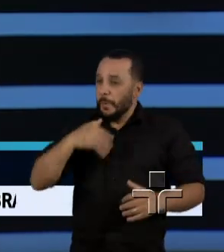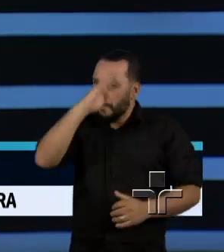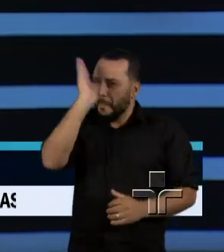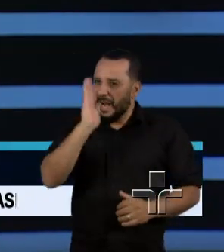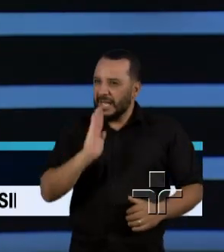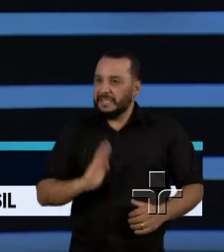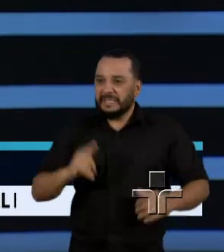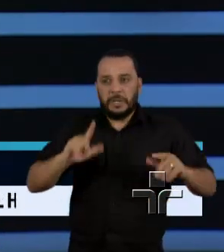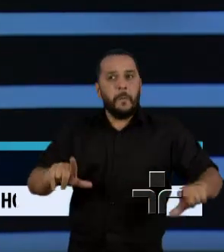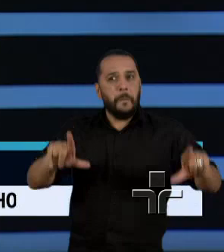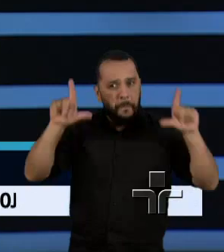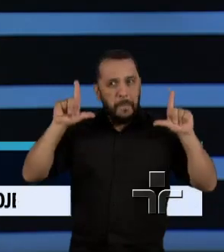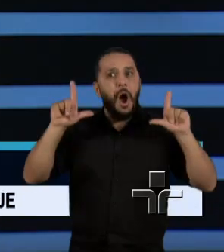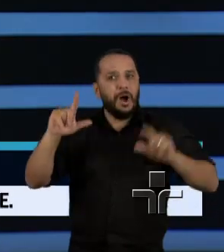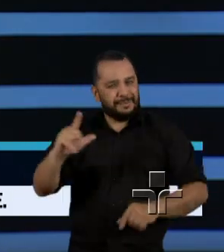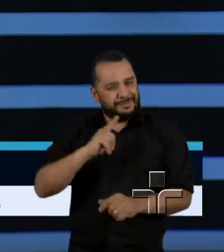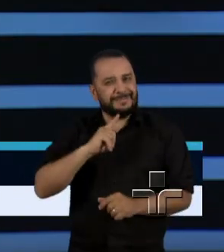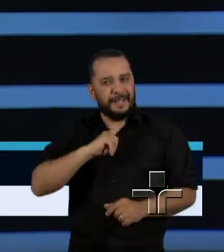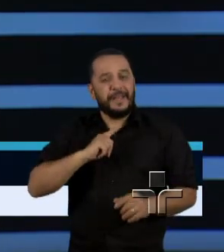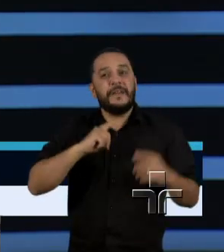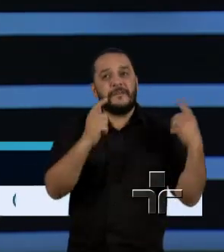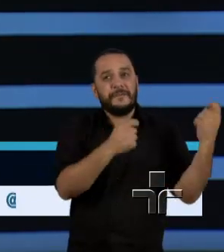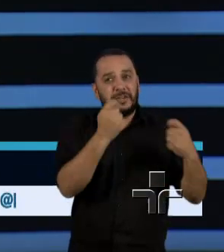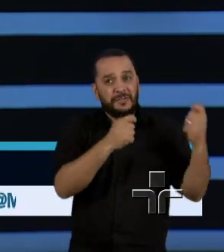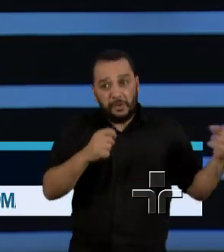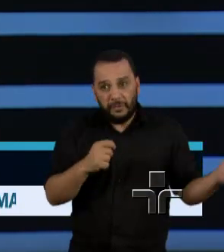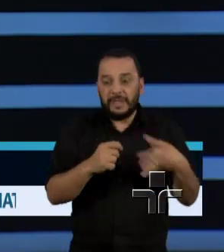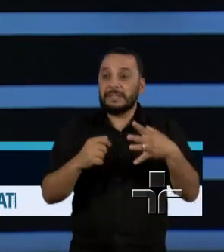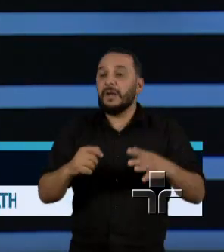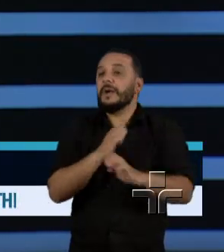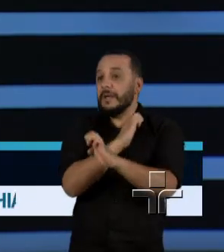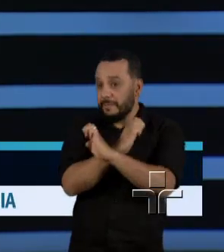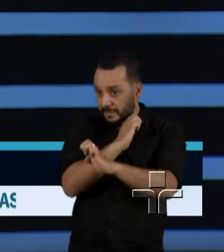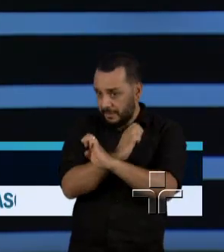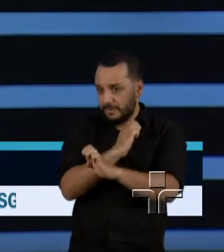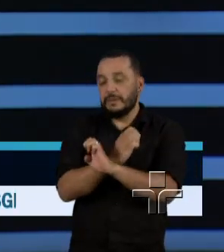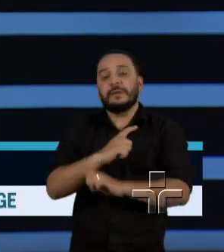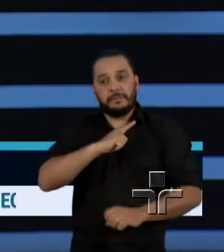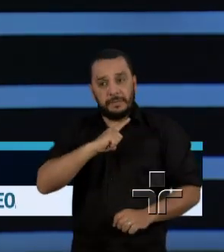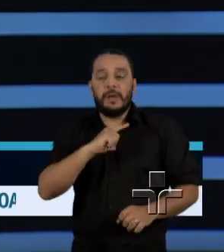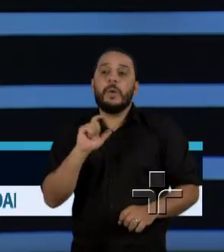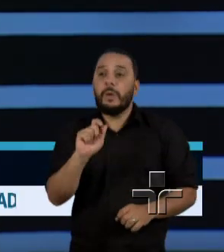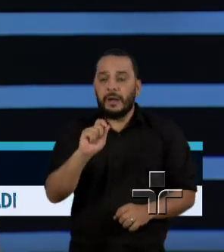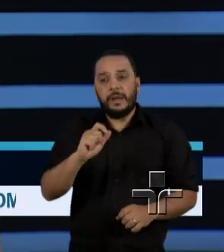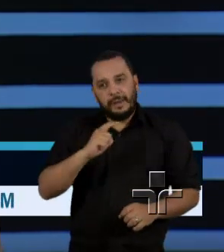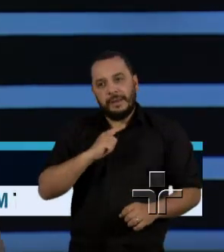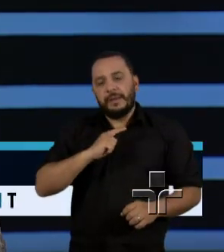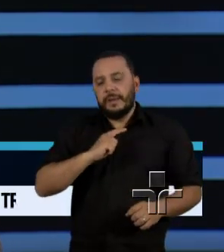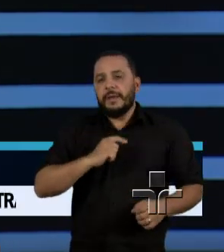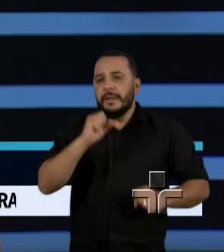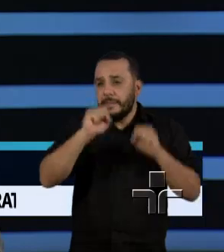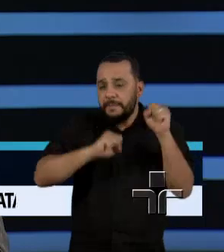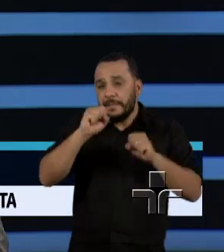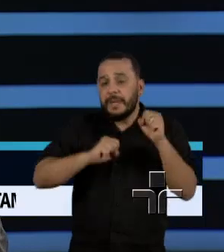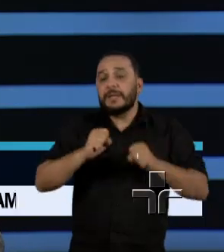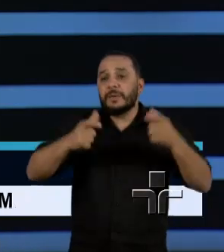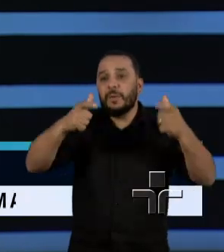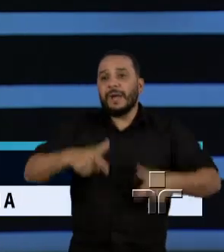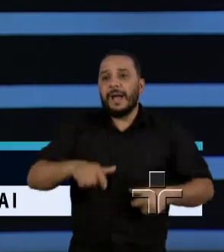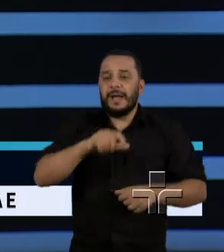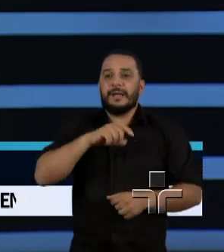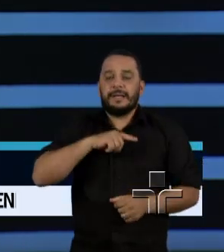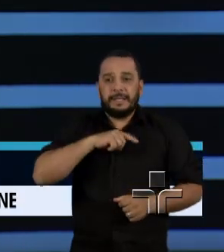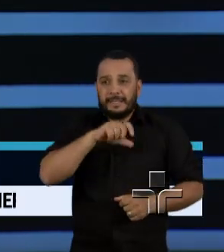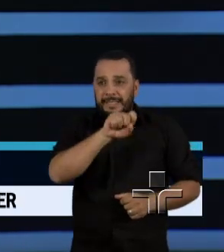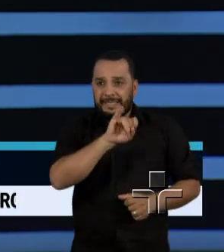no maior festival de inovação. O que é? A Embraex, que é uma empresa da Embraer, no Vale do Silício, e que é assim,